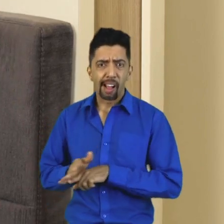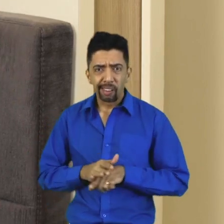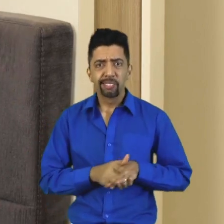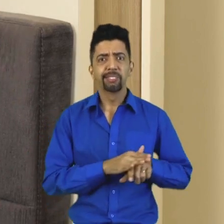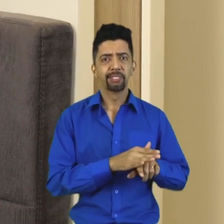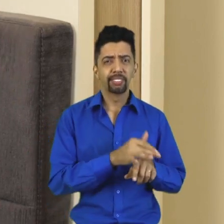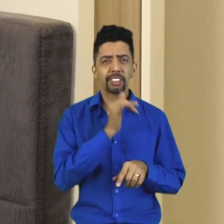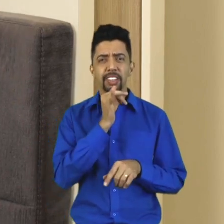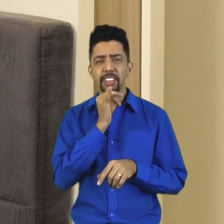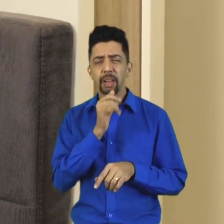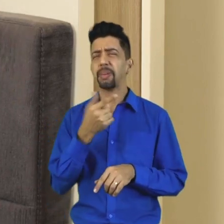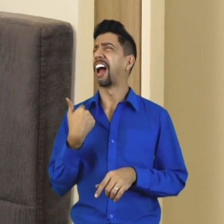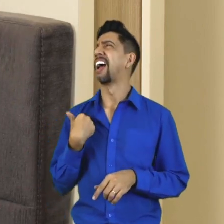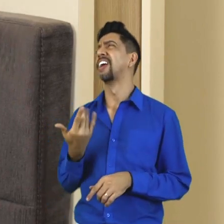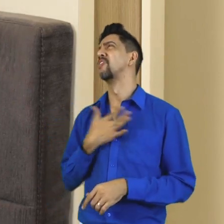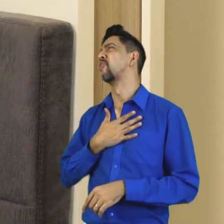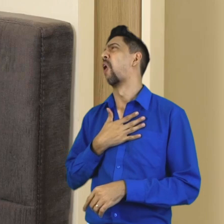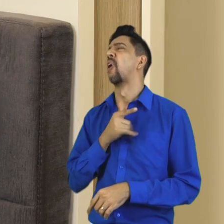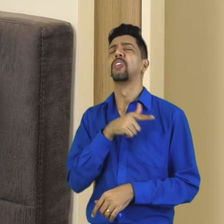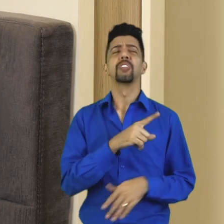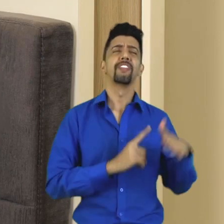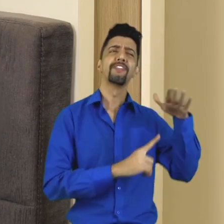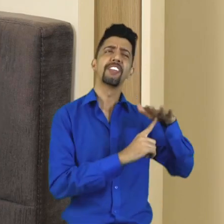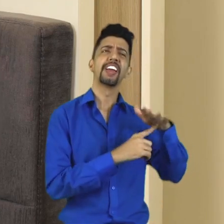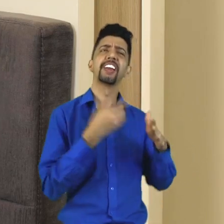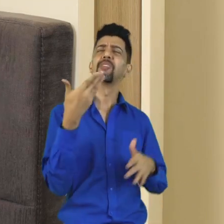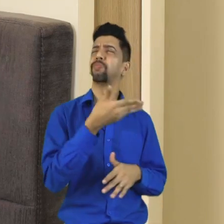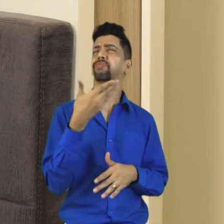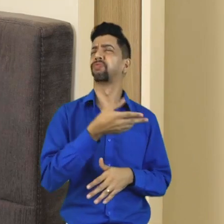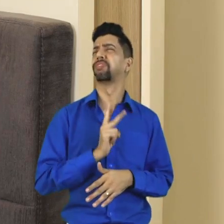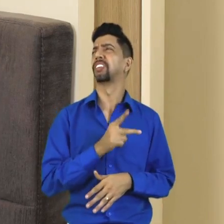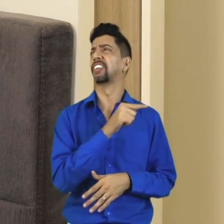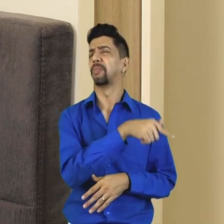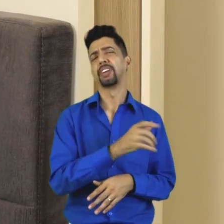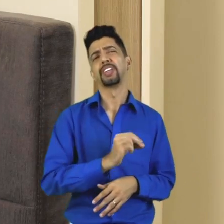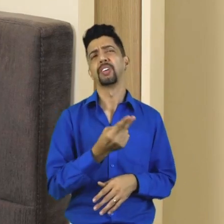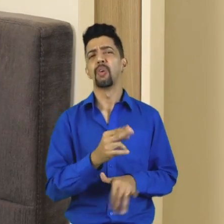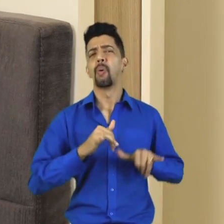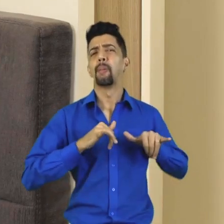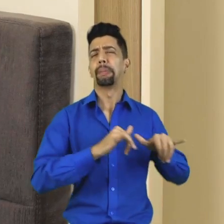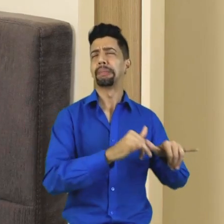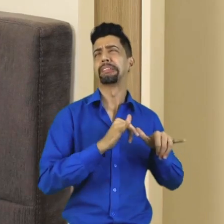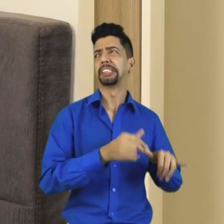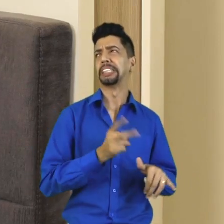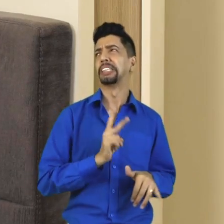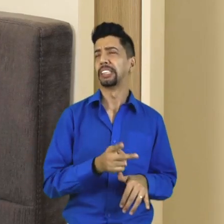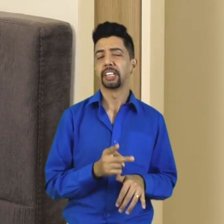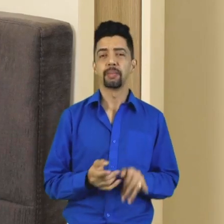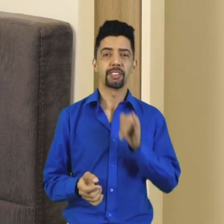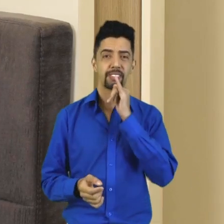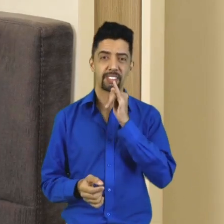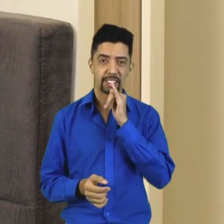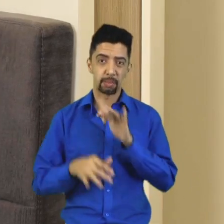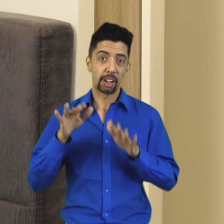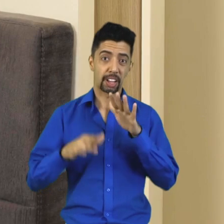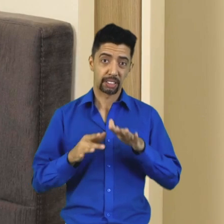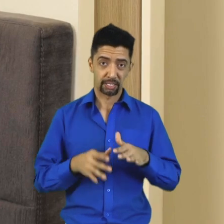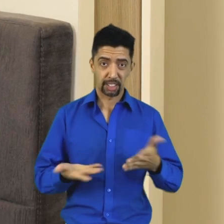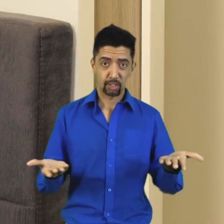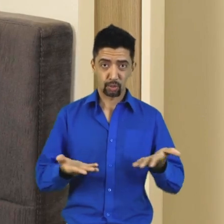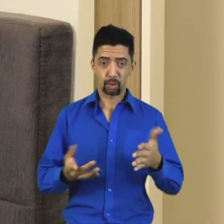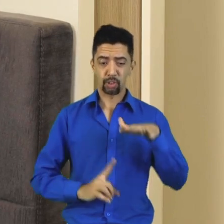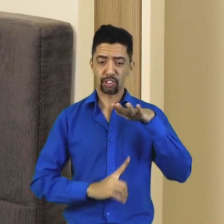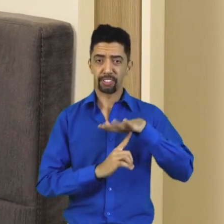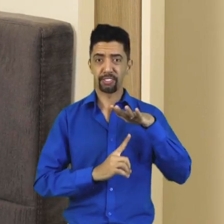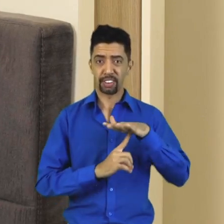entrando. Eu vou sempre naquele supermercado, eu vou sempre naquela feira. Tem feiras que hoje praticam preços do mesmo quilo